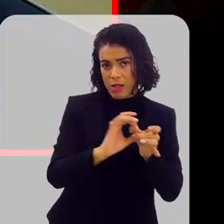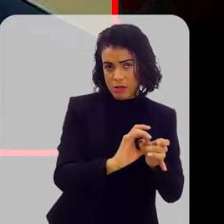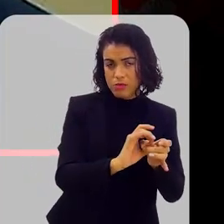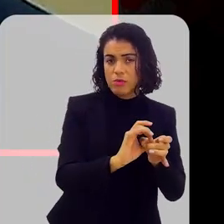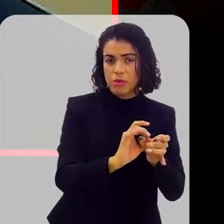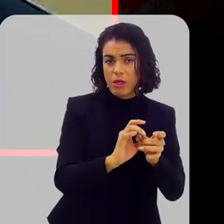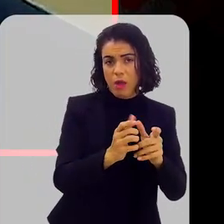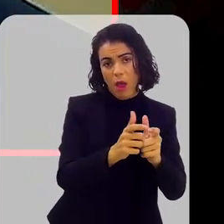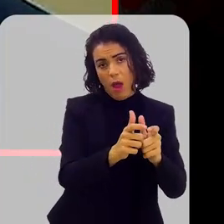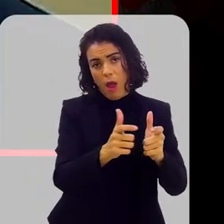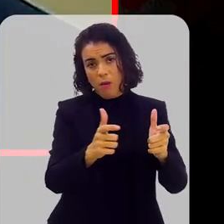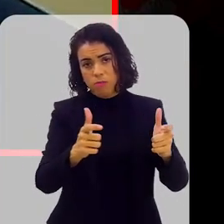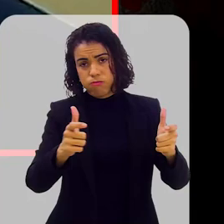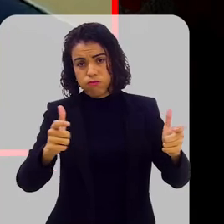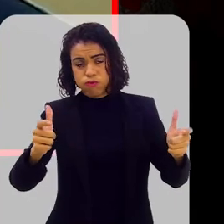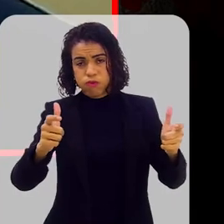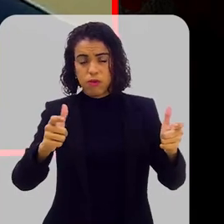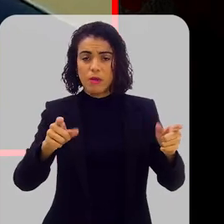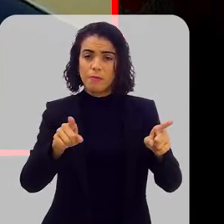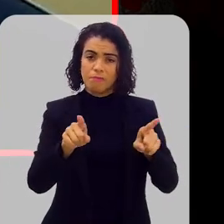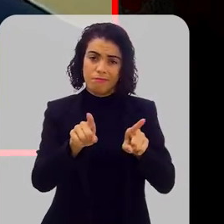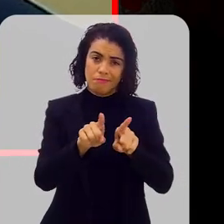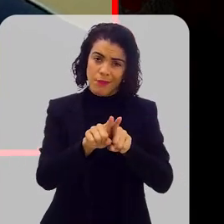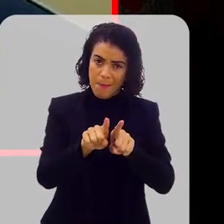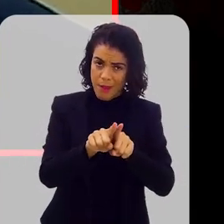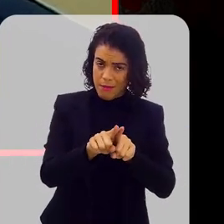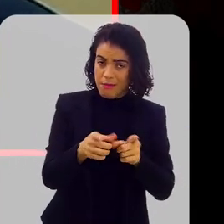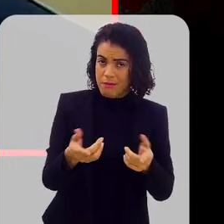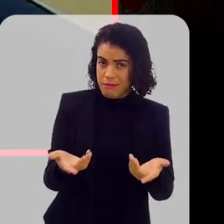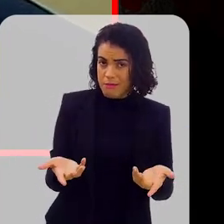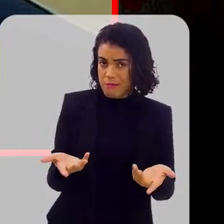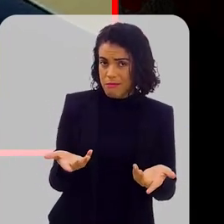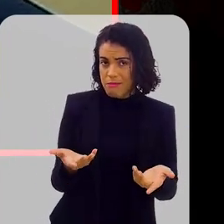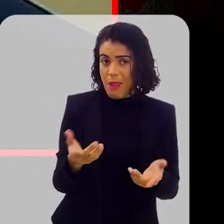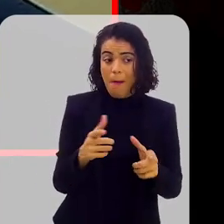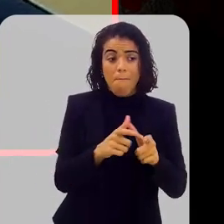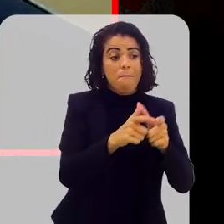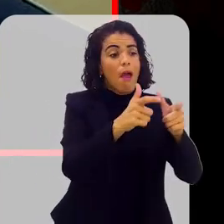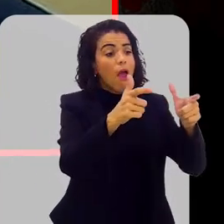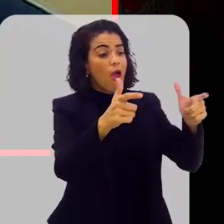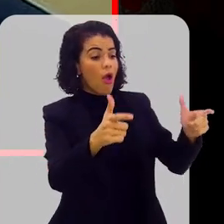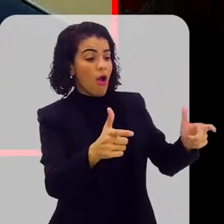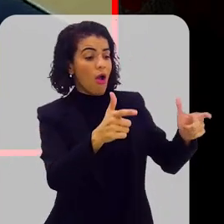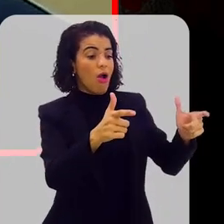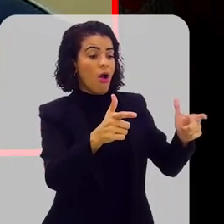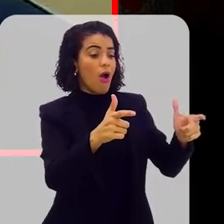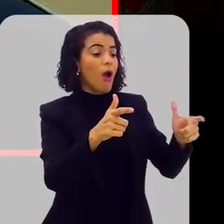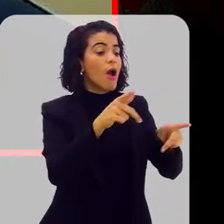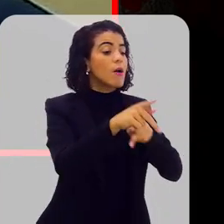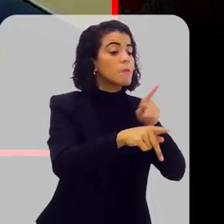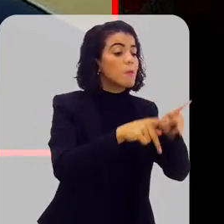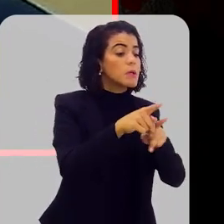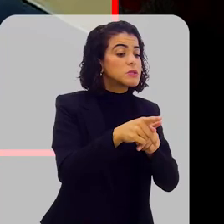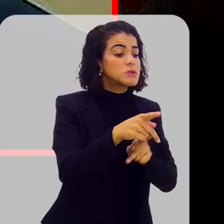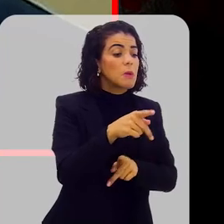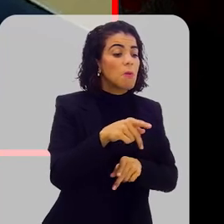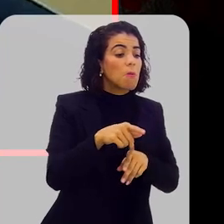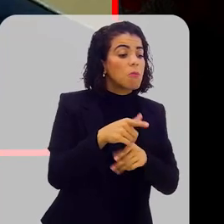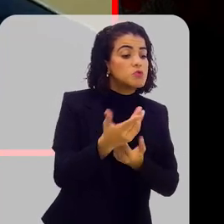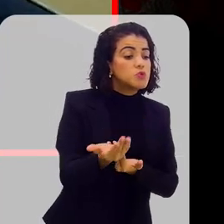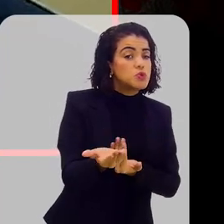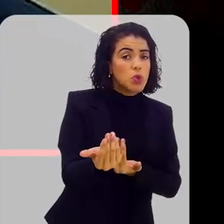estar relacionado a essa mudança de tendência, como se você ter mais casos em pessoas mais